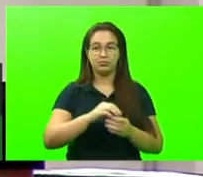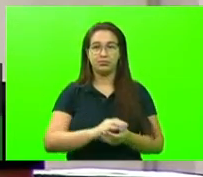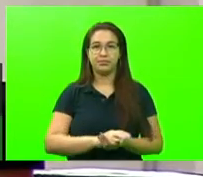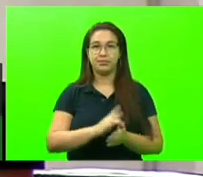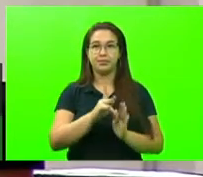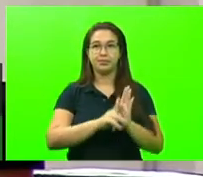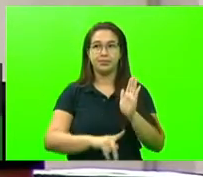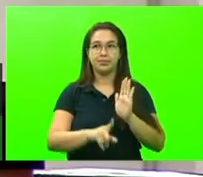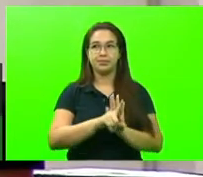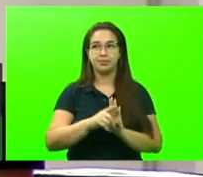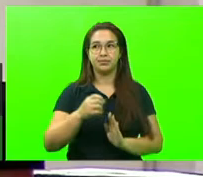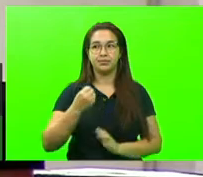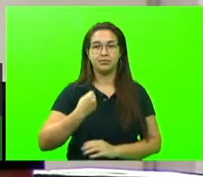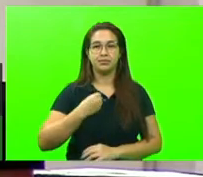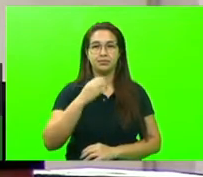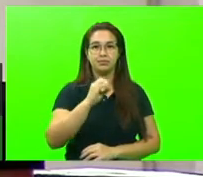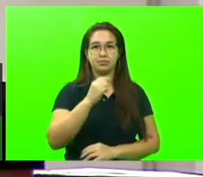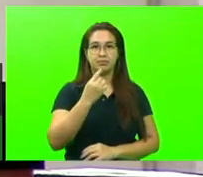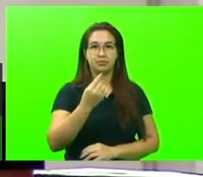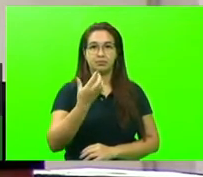Lei